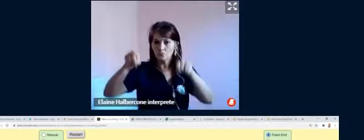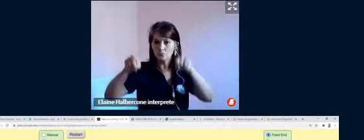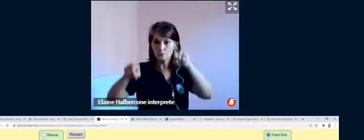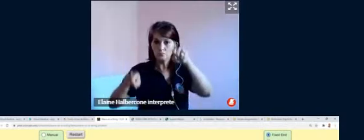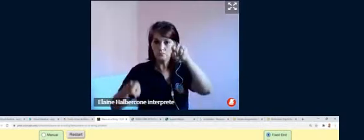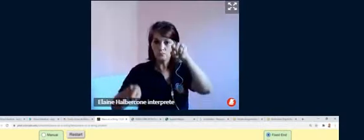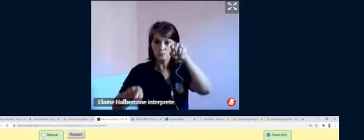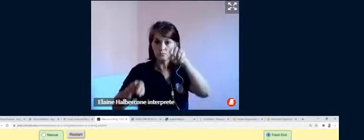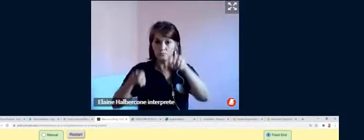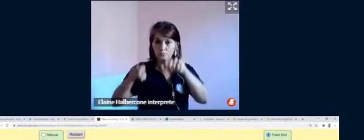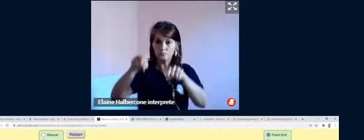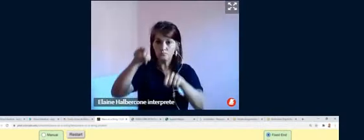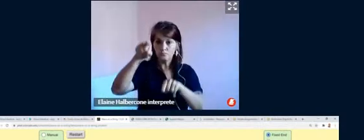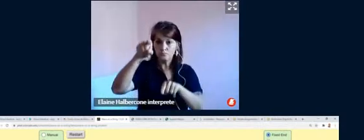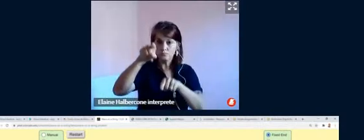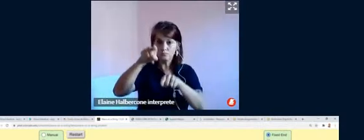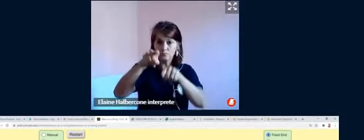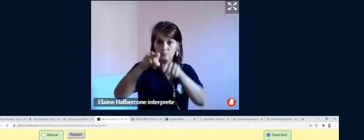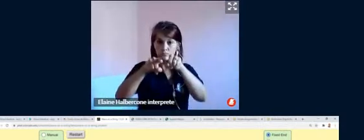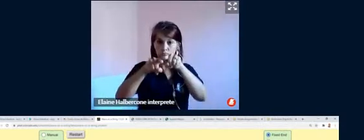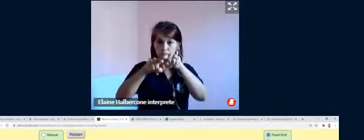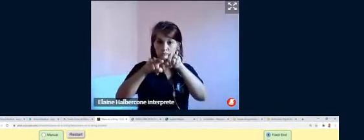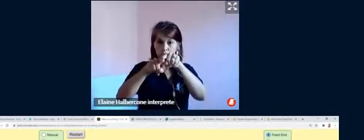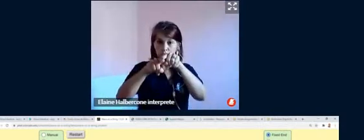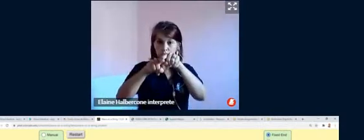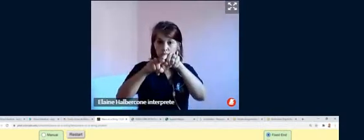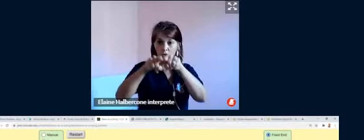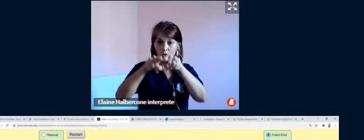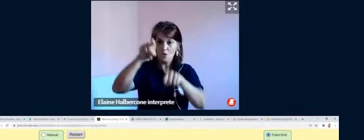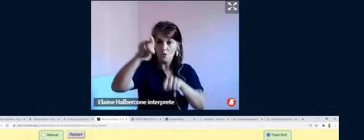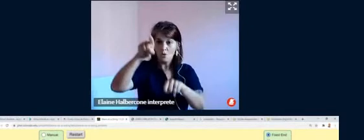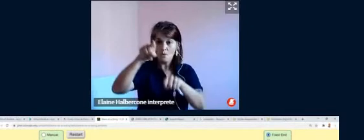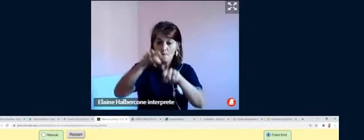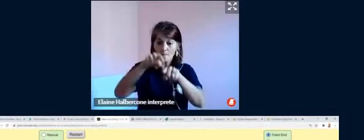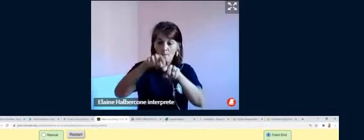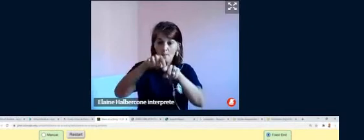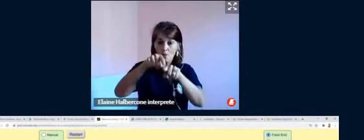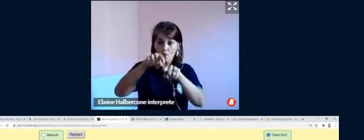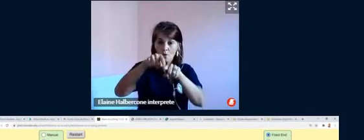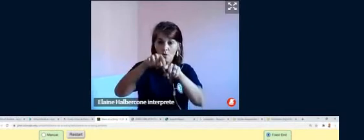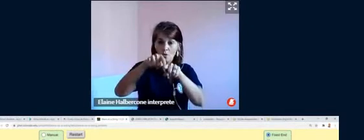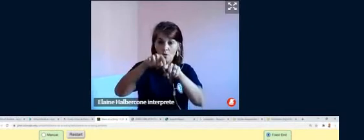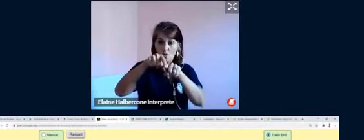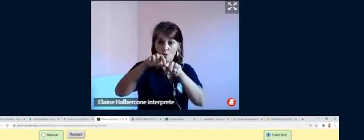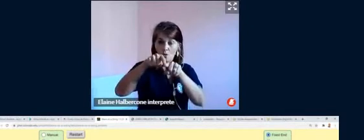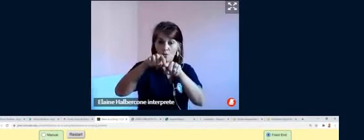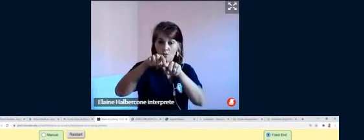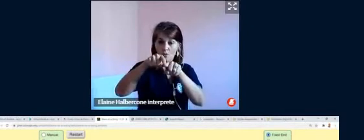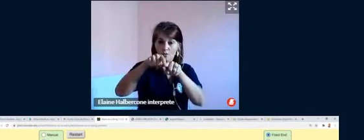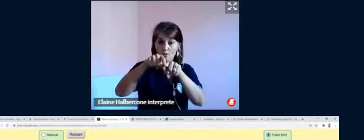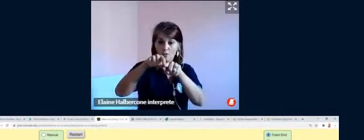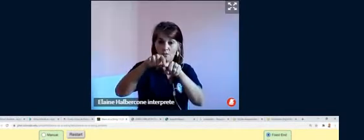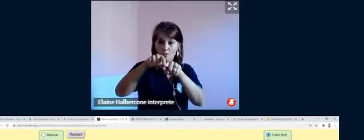invertido. Vê? Eu estou agora fazendo com que eles avançar e eles vão se encontrar aqui no meio.